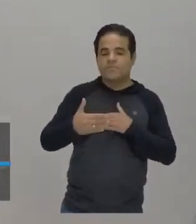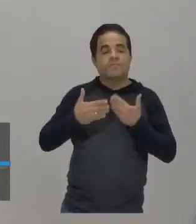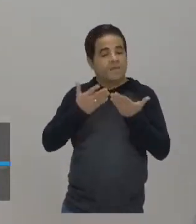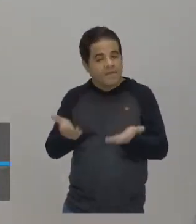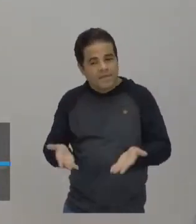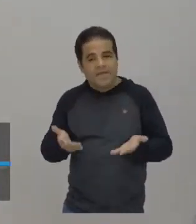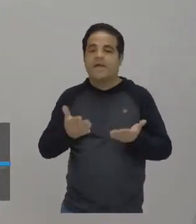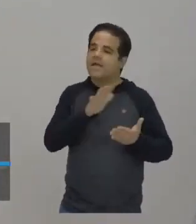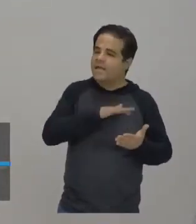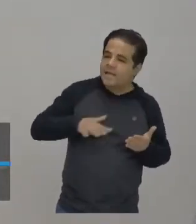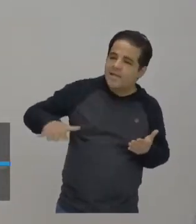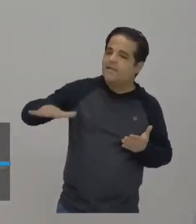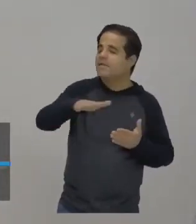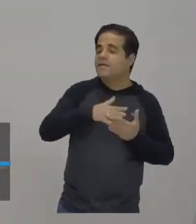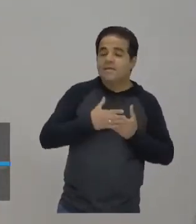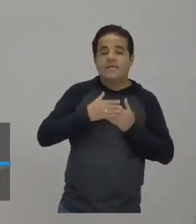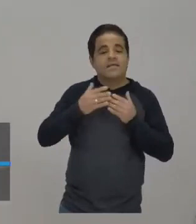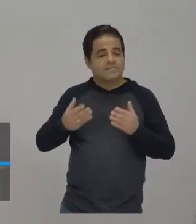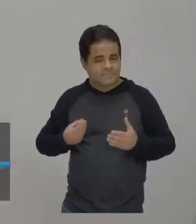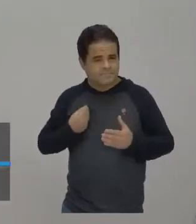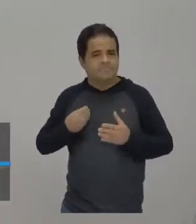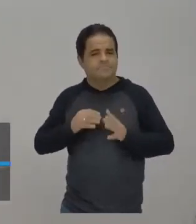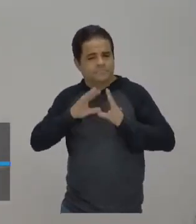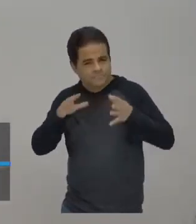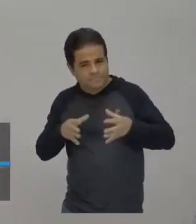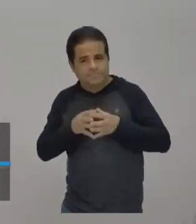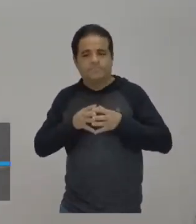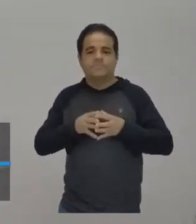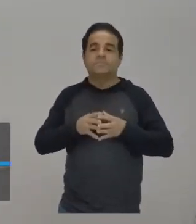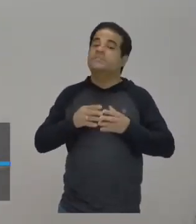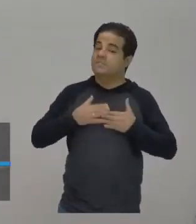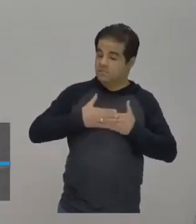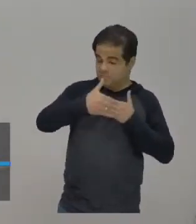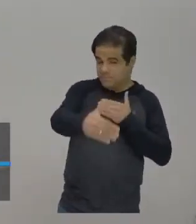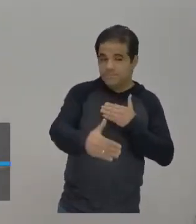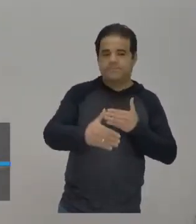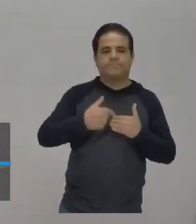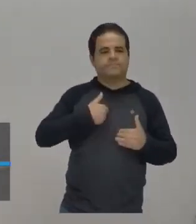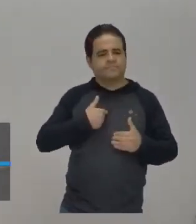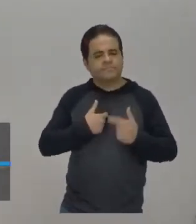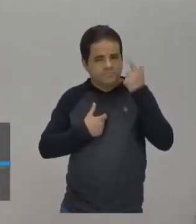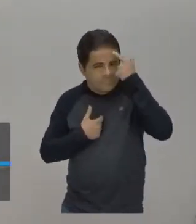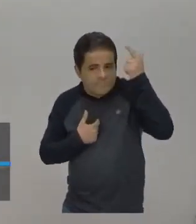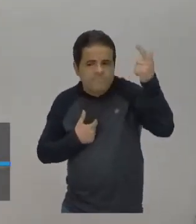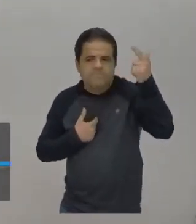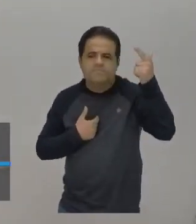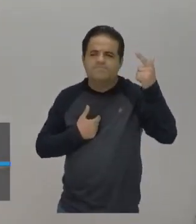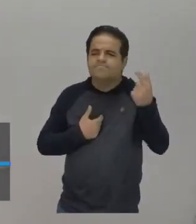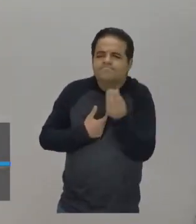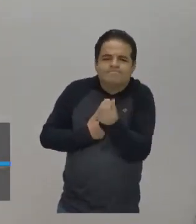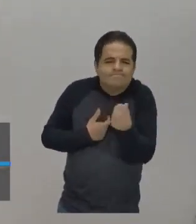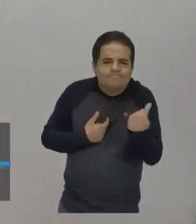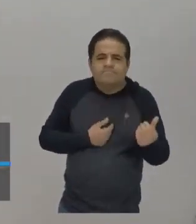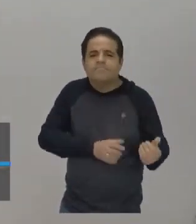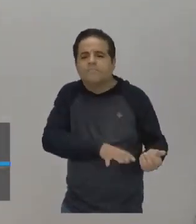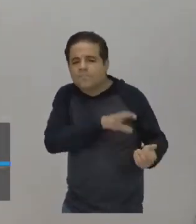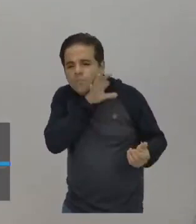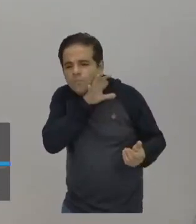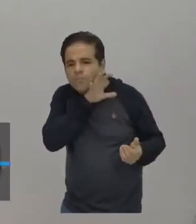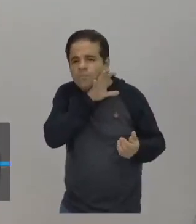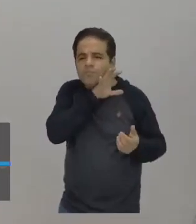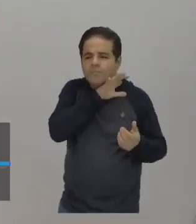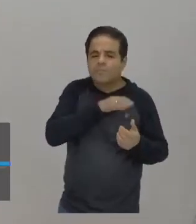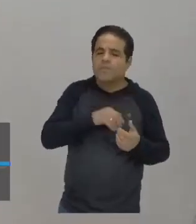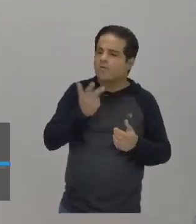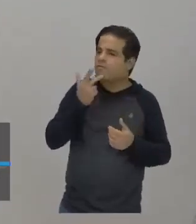pessoal o canguru é um marsupial, e o marsupial é aquele bicho, né, aquele animal, desculpem, eu vou